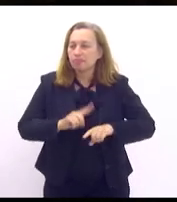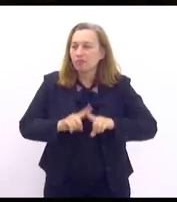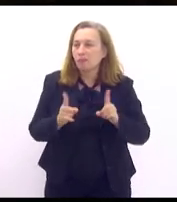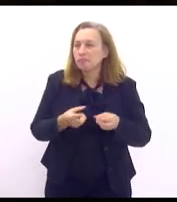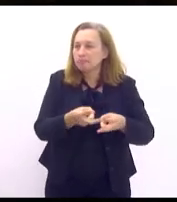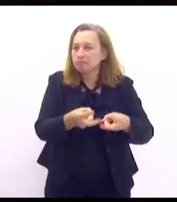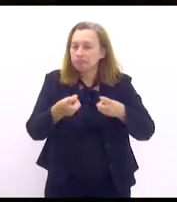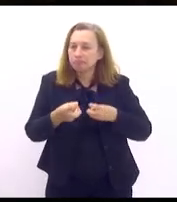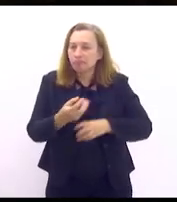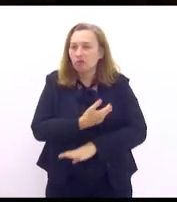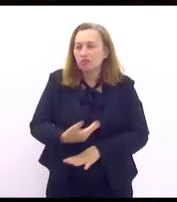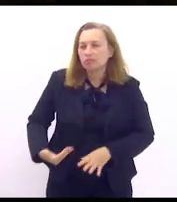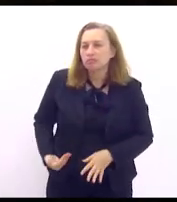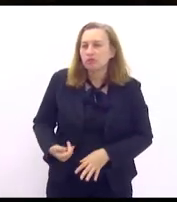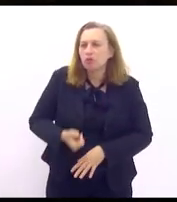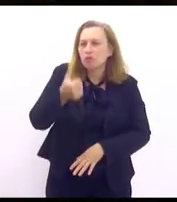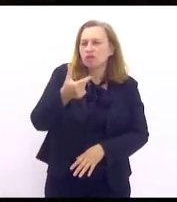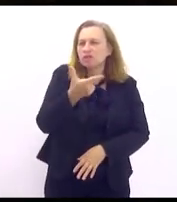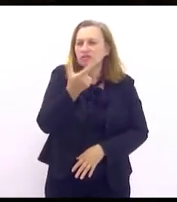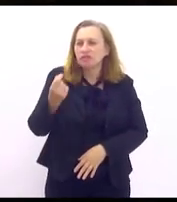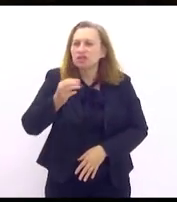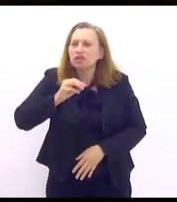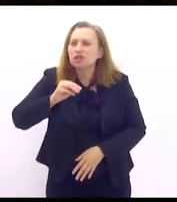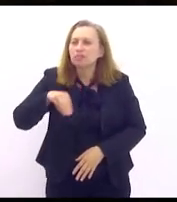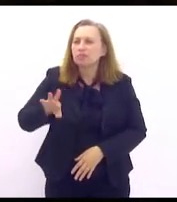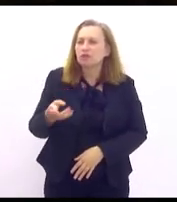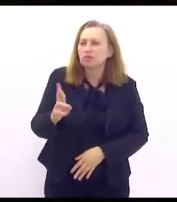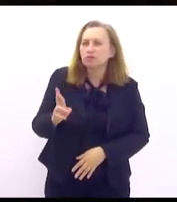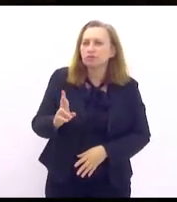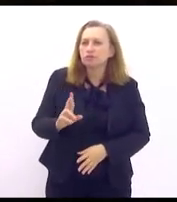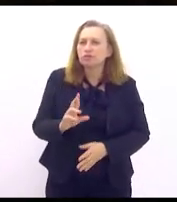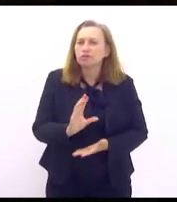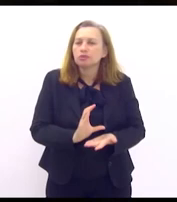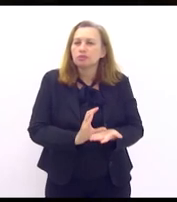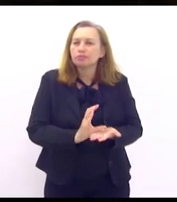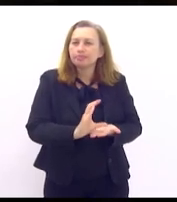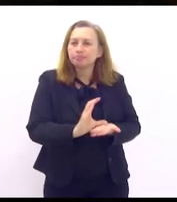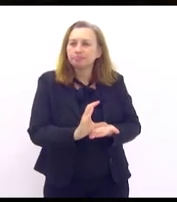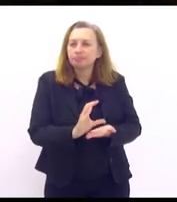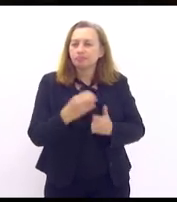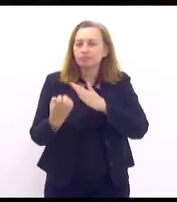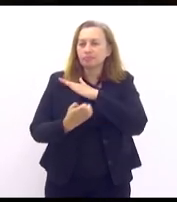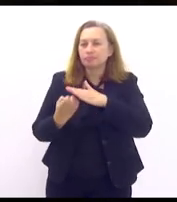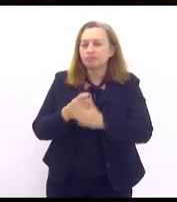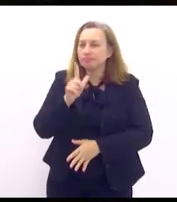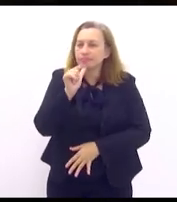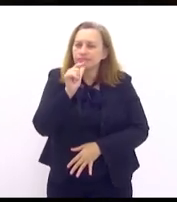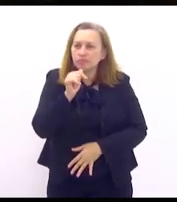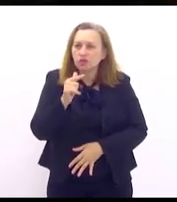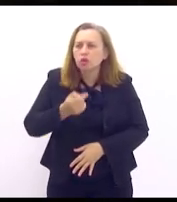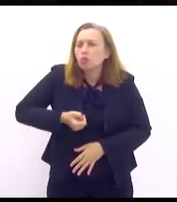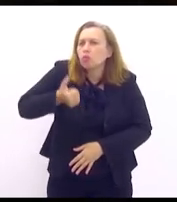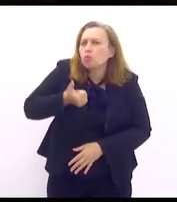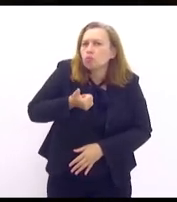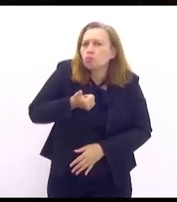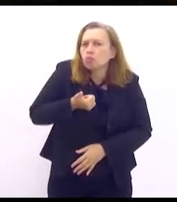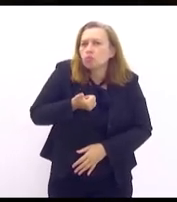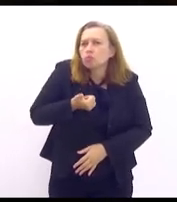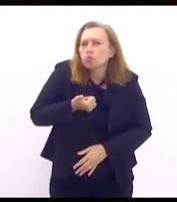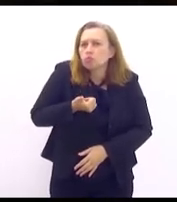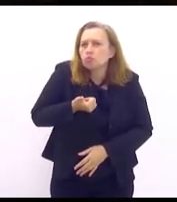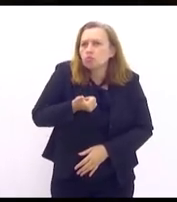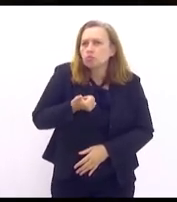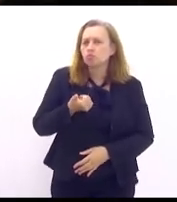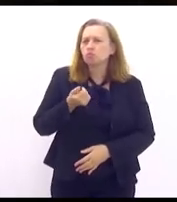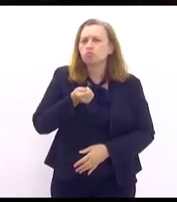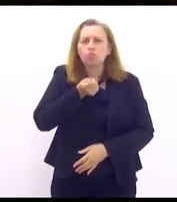um governo que teve quase 20 bilhões de recursos da SEDAI, recursos que quase nenhum governador nos últimos tempos tiveram,